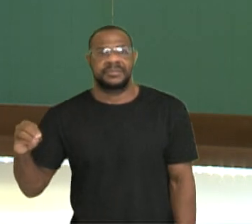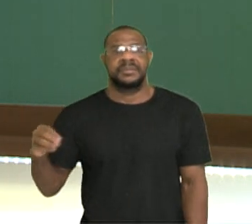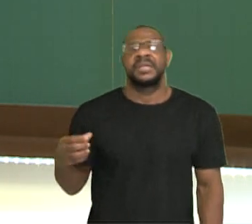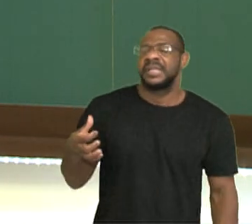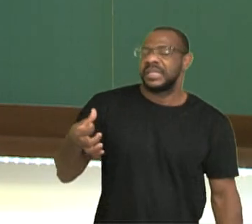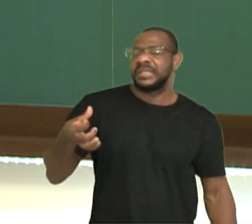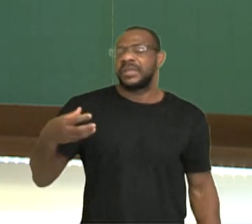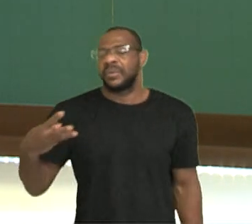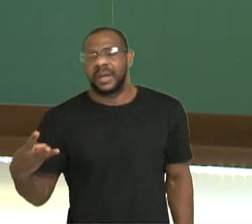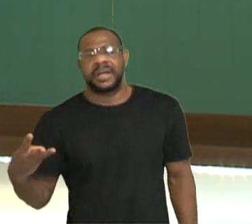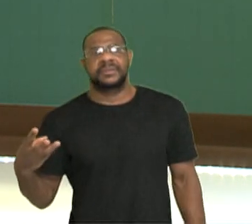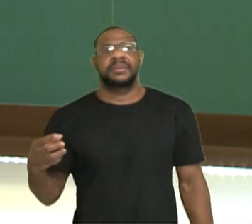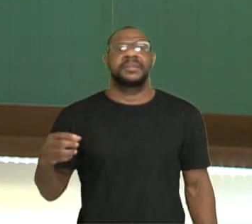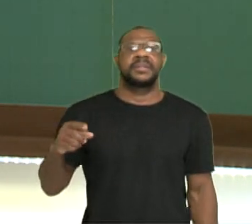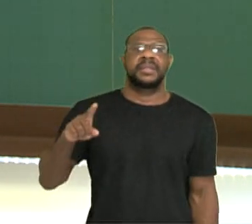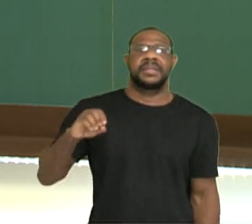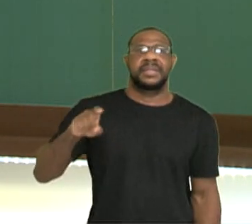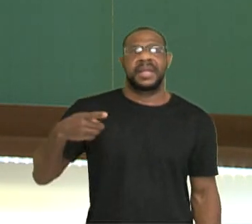0,364,